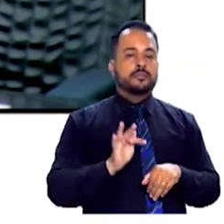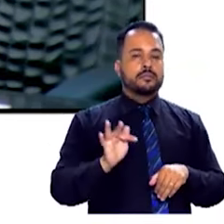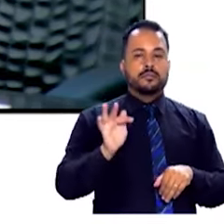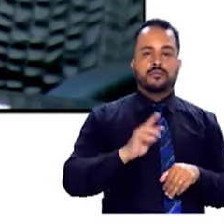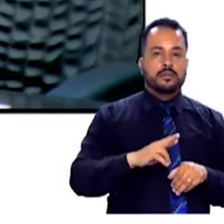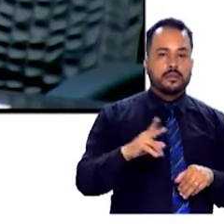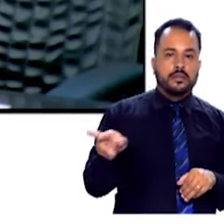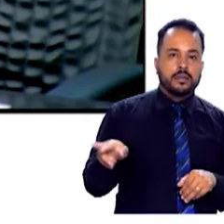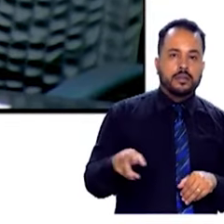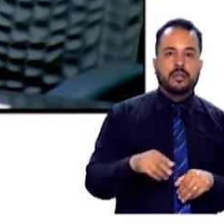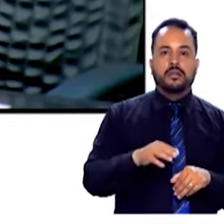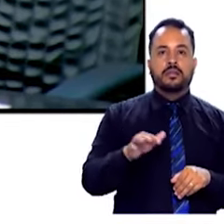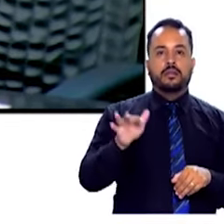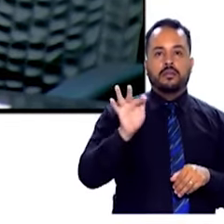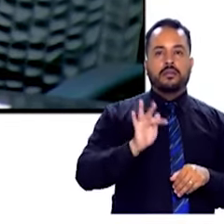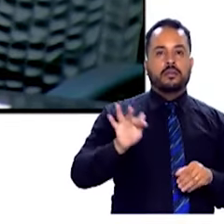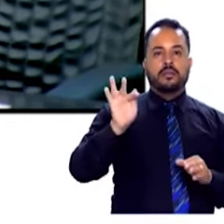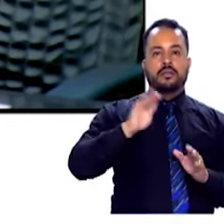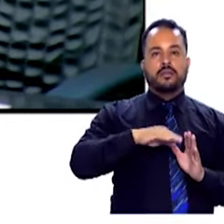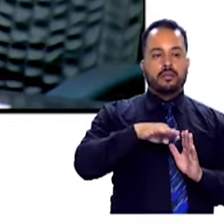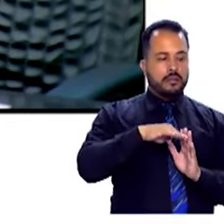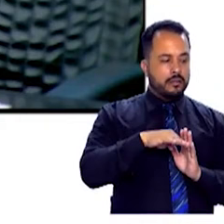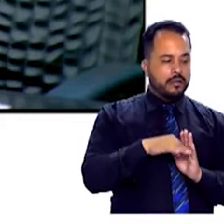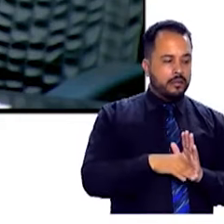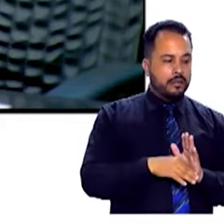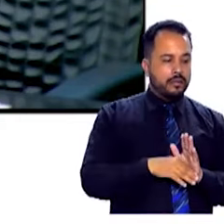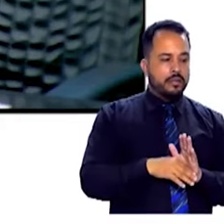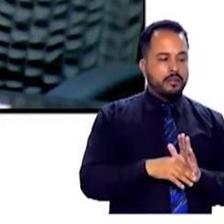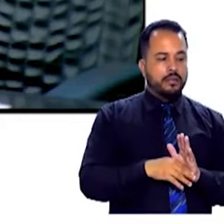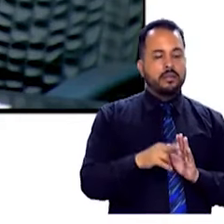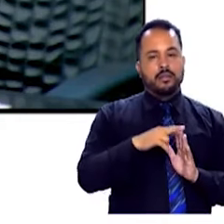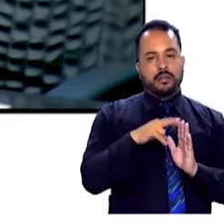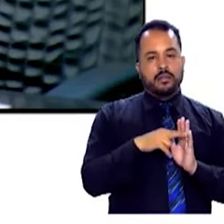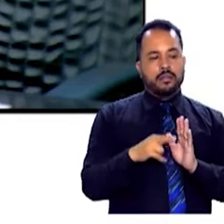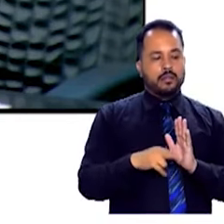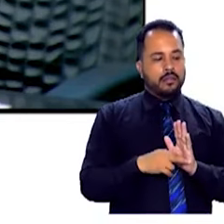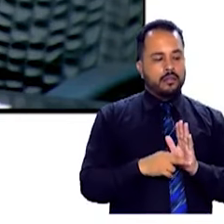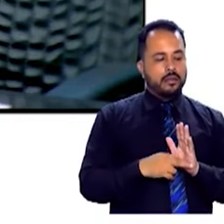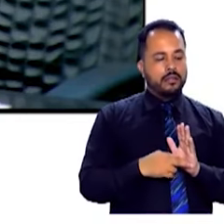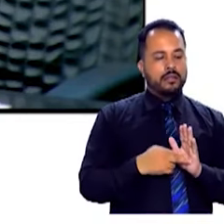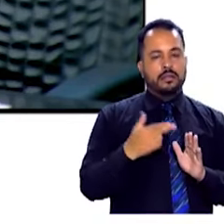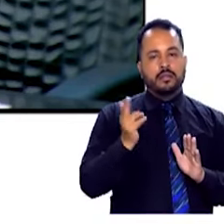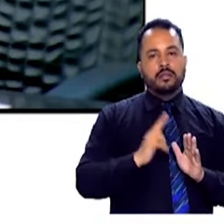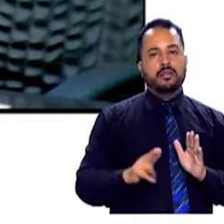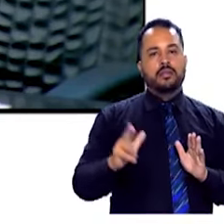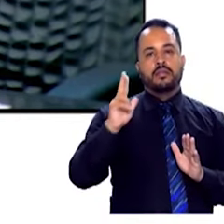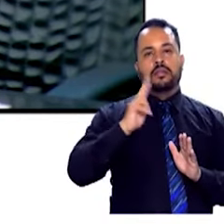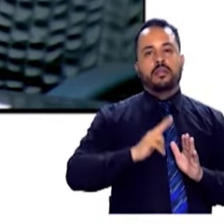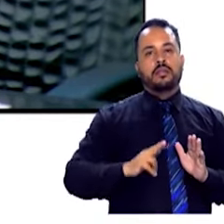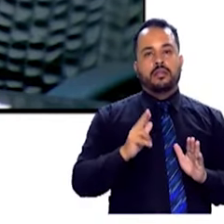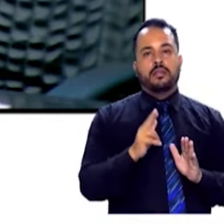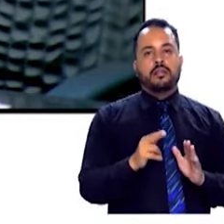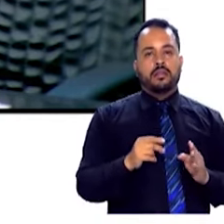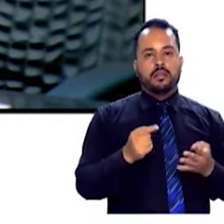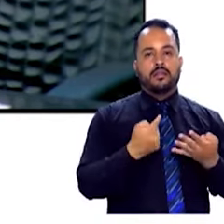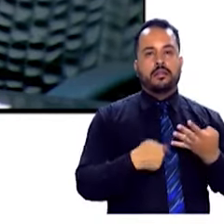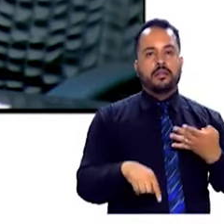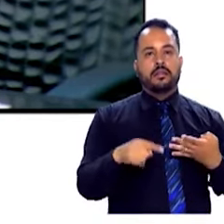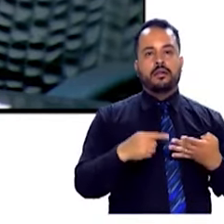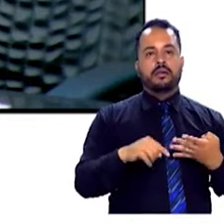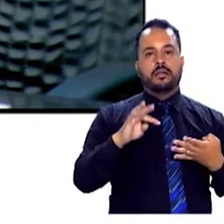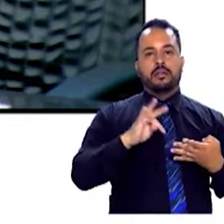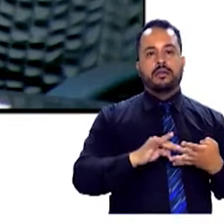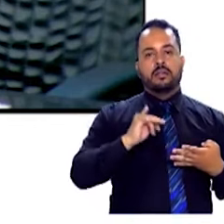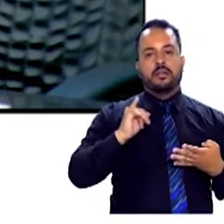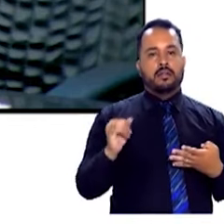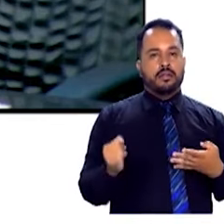prevê os parâmetros para para uso né Eh Em que casos o Supremo e o STJ devem desconsiderar os vícios formais a